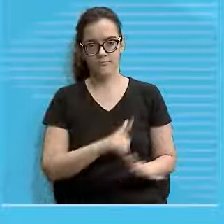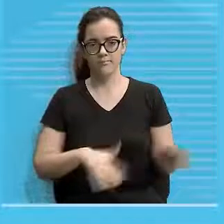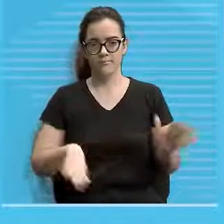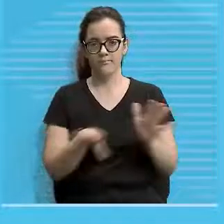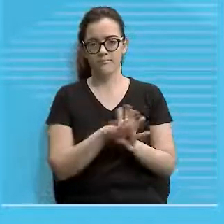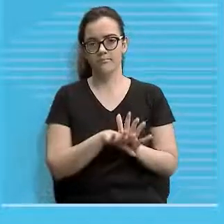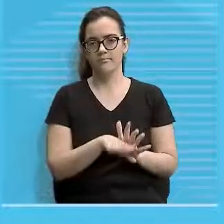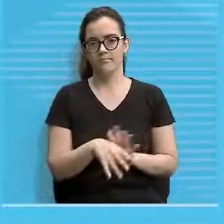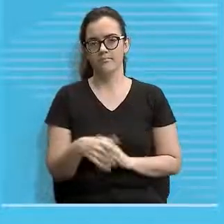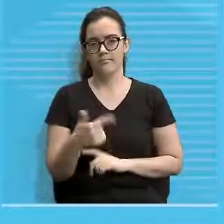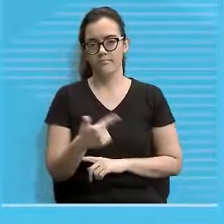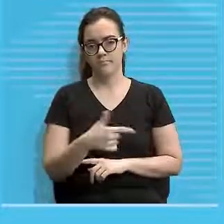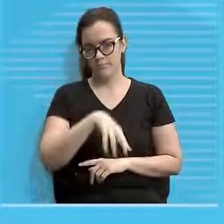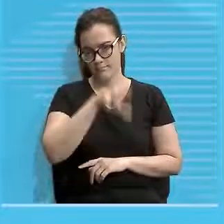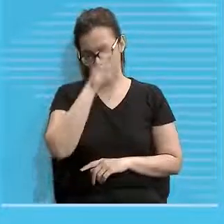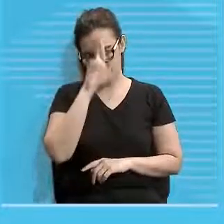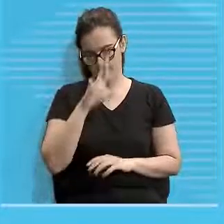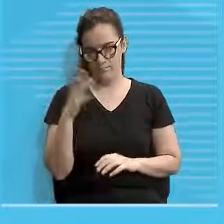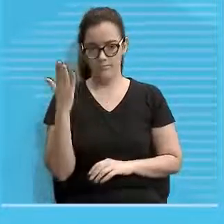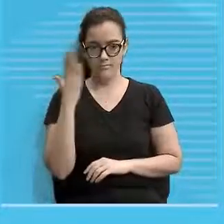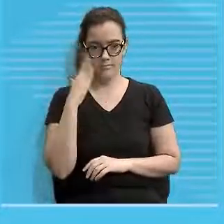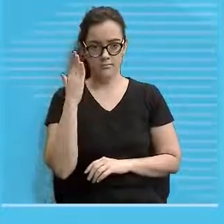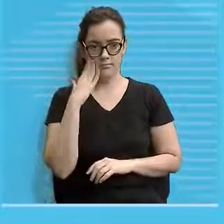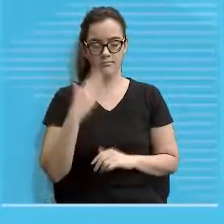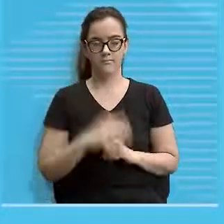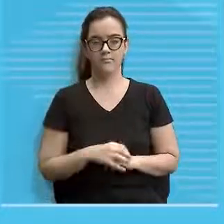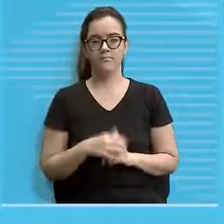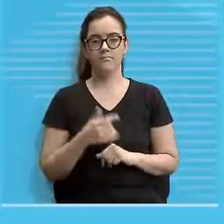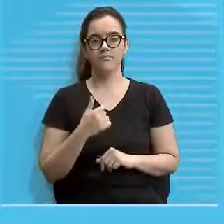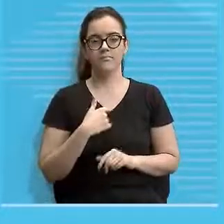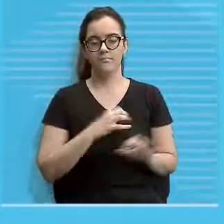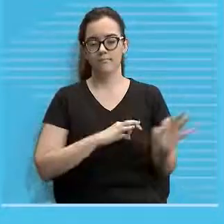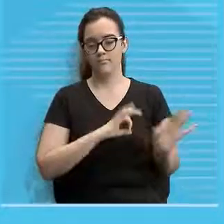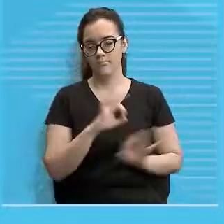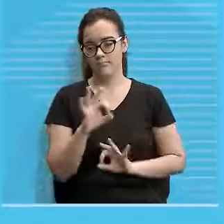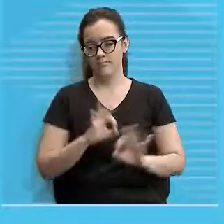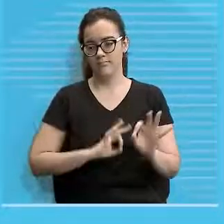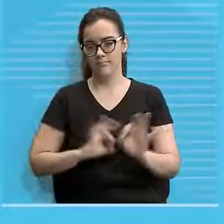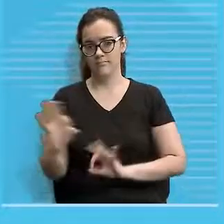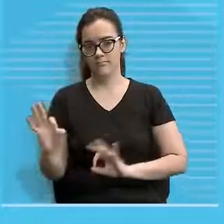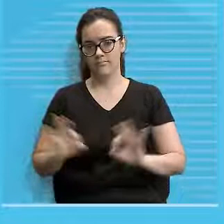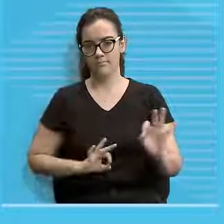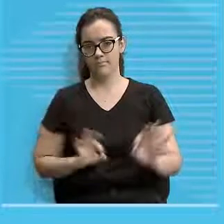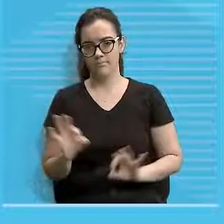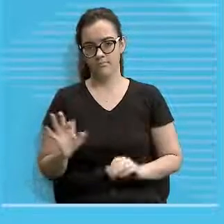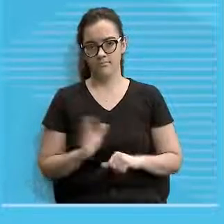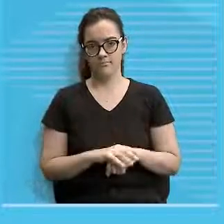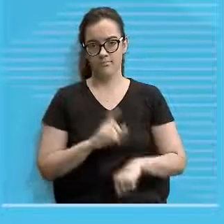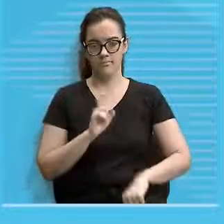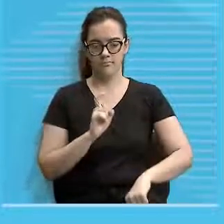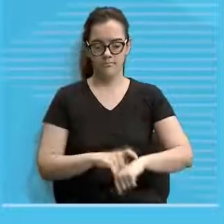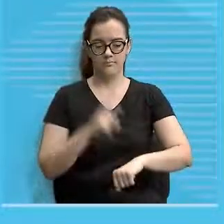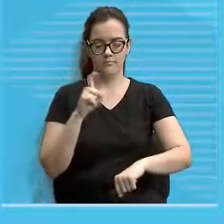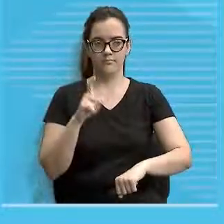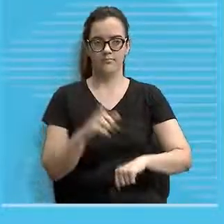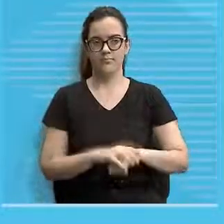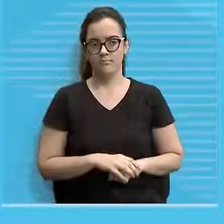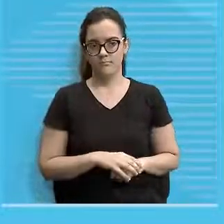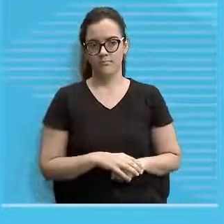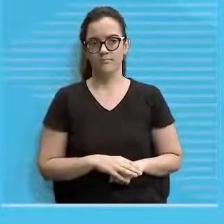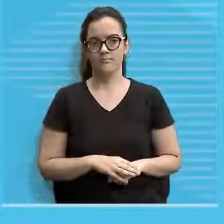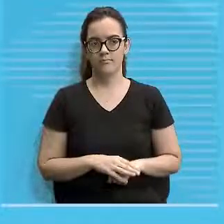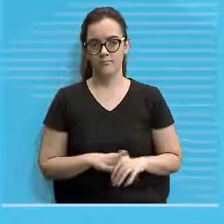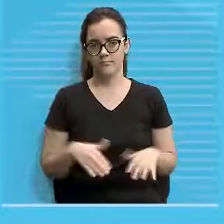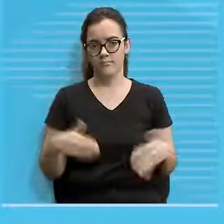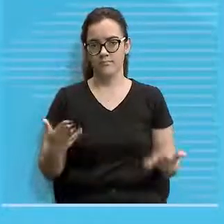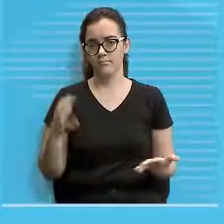uma autodisciplina. Tu se organizar para as 13 horas aqui, que é o horário que começa a aula da tarde, você